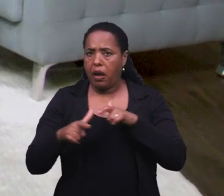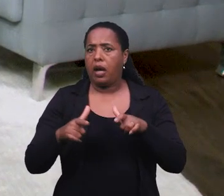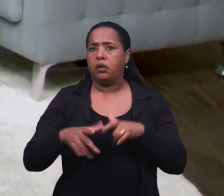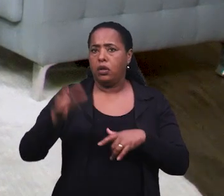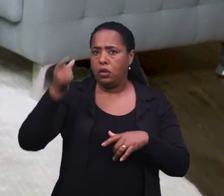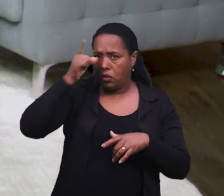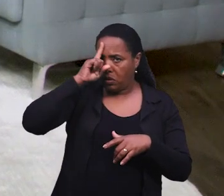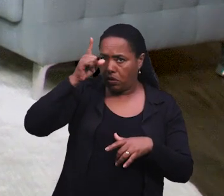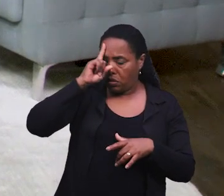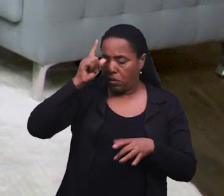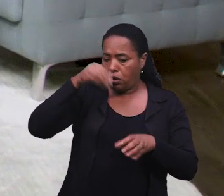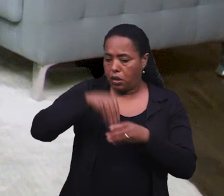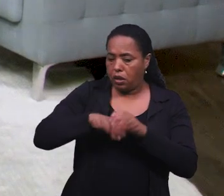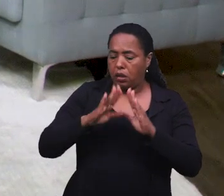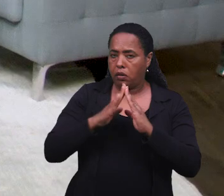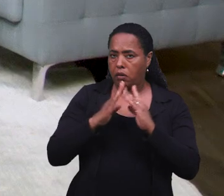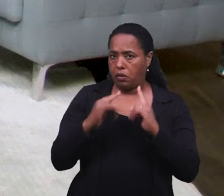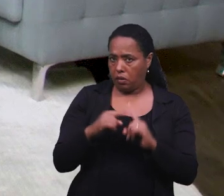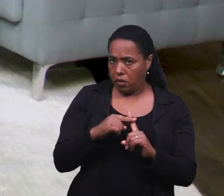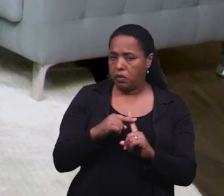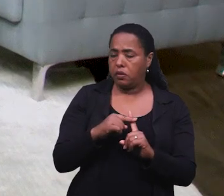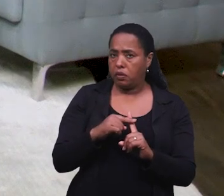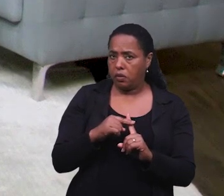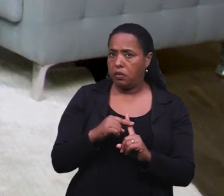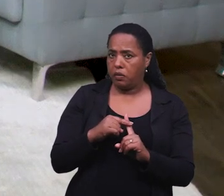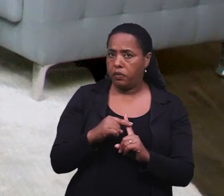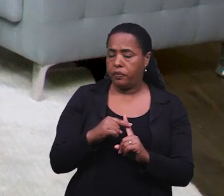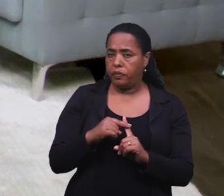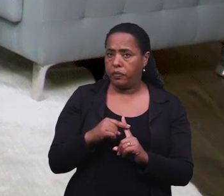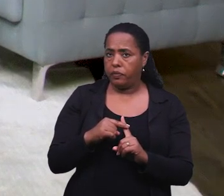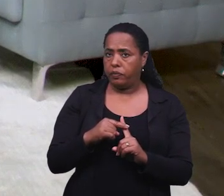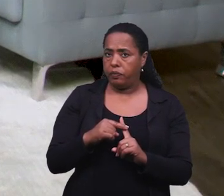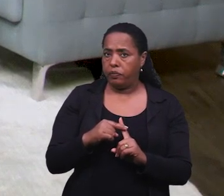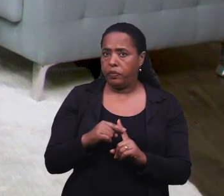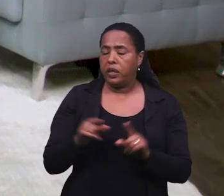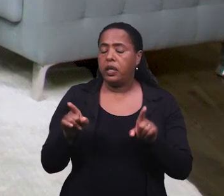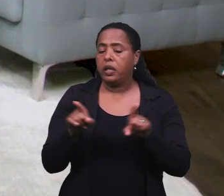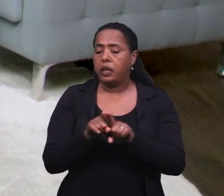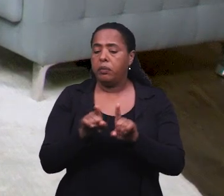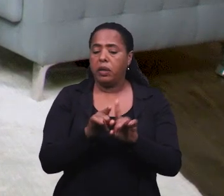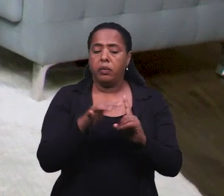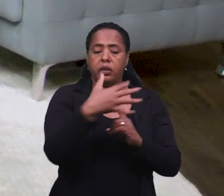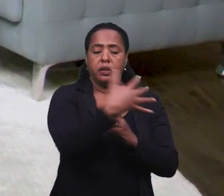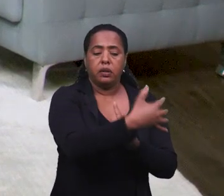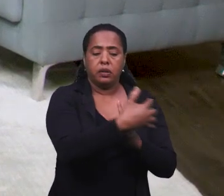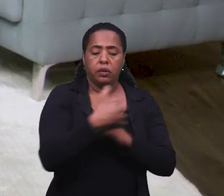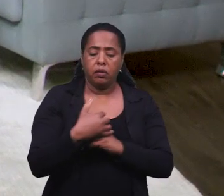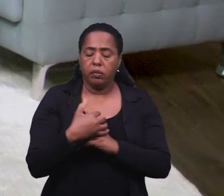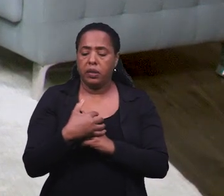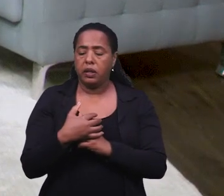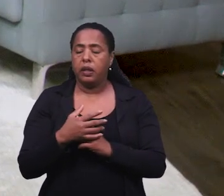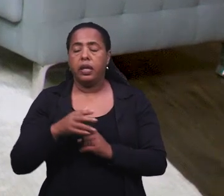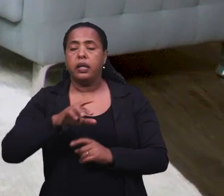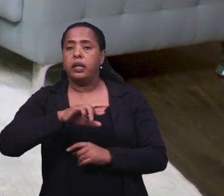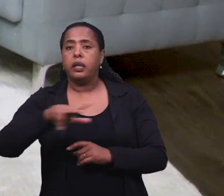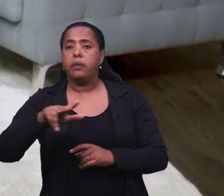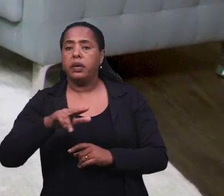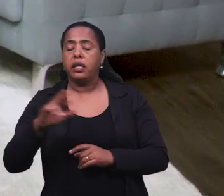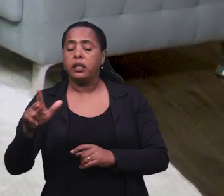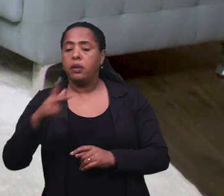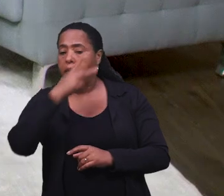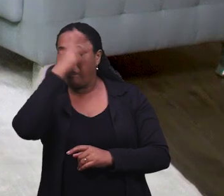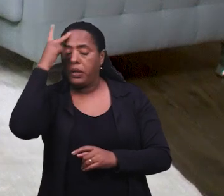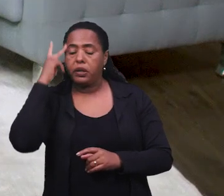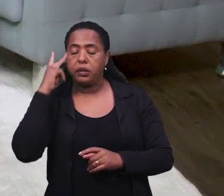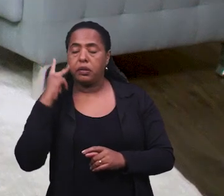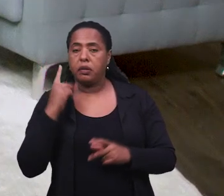nós, irmãs idosas que dão aula, né, para classes de 0 a 3, de crianças, de intermediários, de adolescentes, são